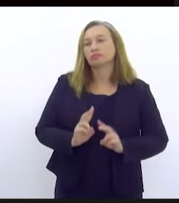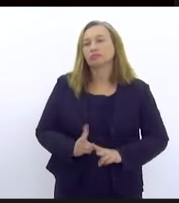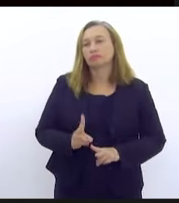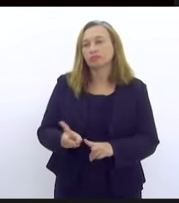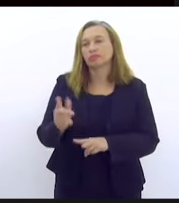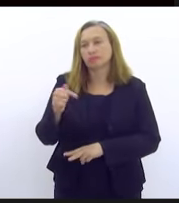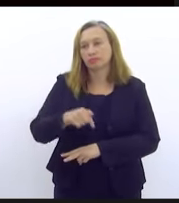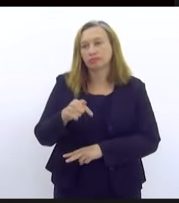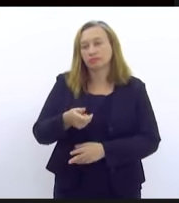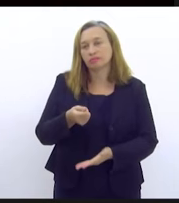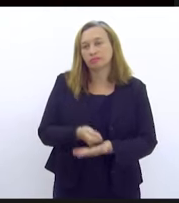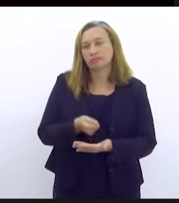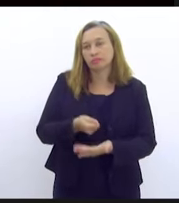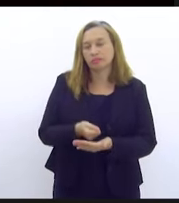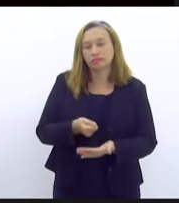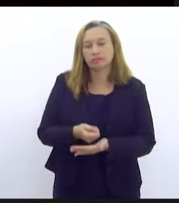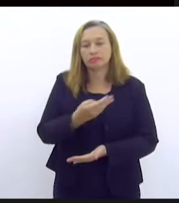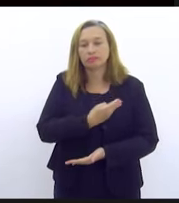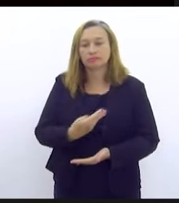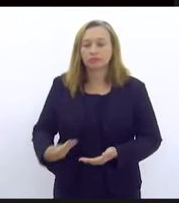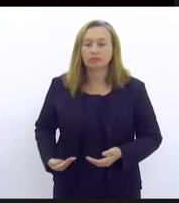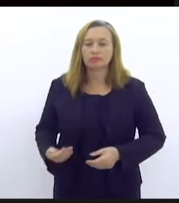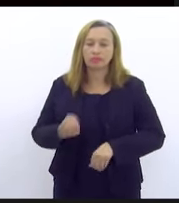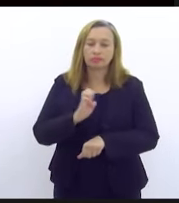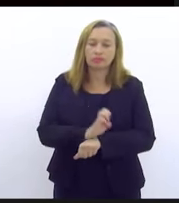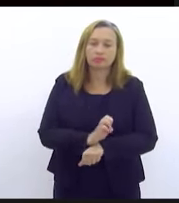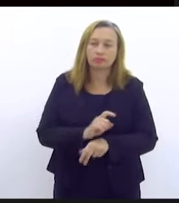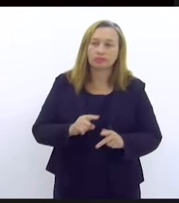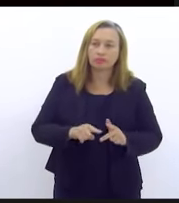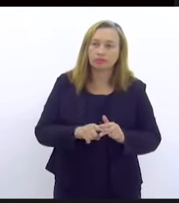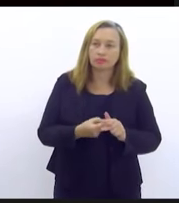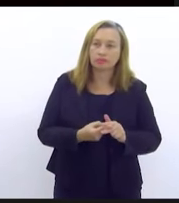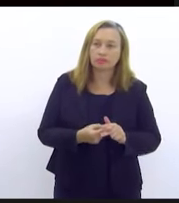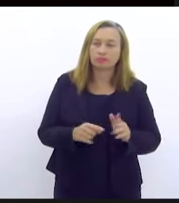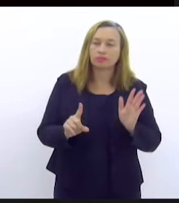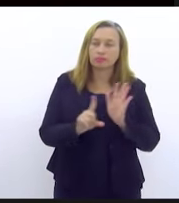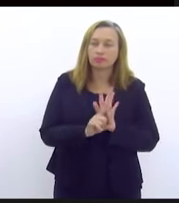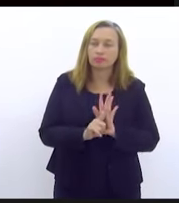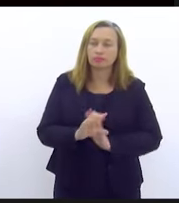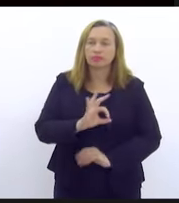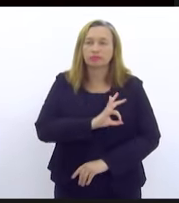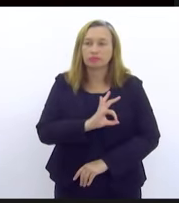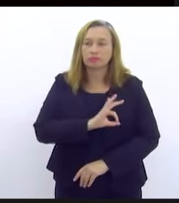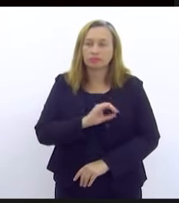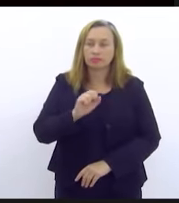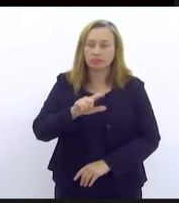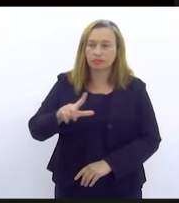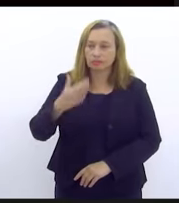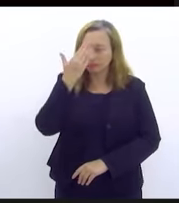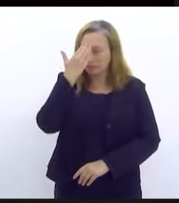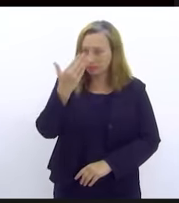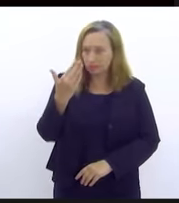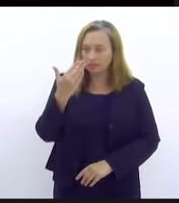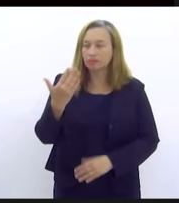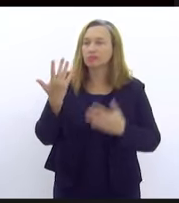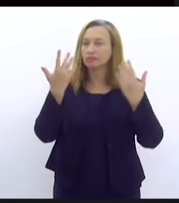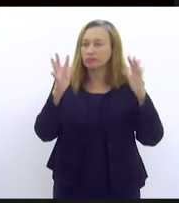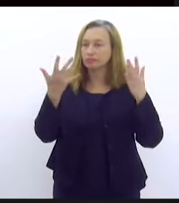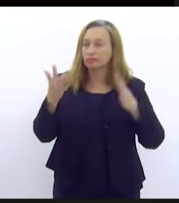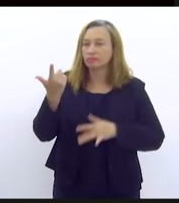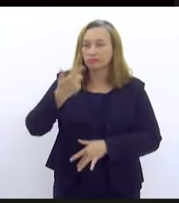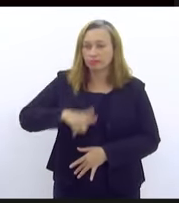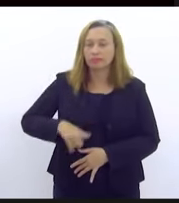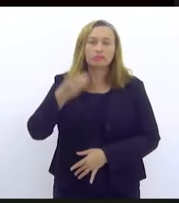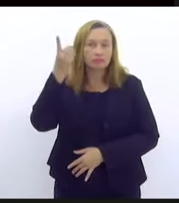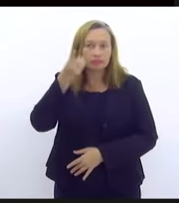aqui cobrando do governo do Estado a regulamentação da lei orgânica da Polícia Civil. Muito obrigada e parabéns mais uma